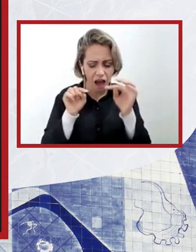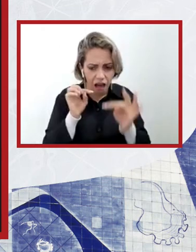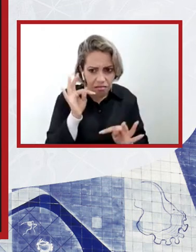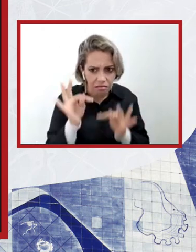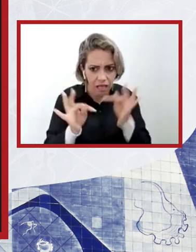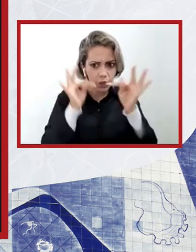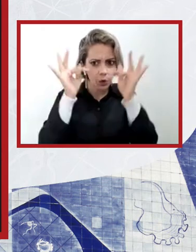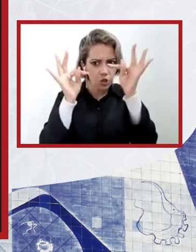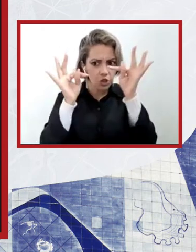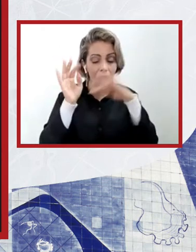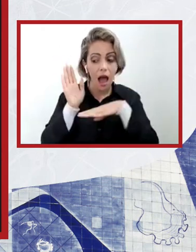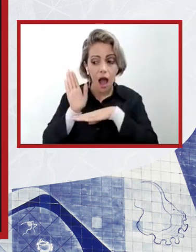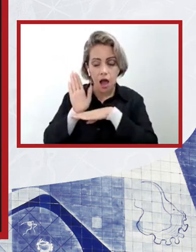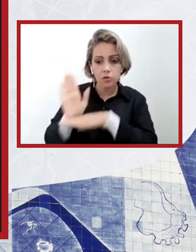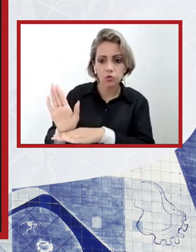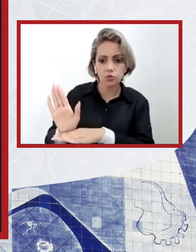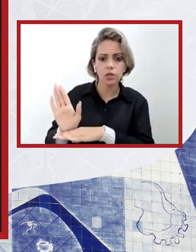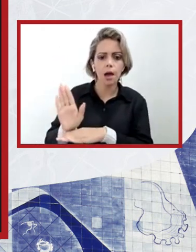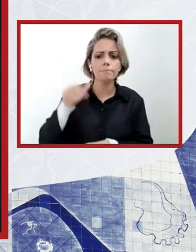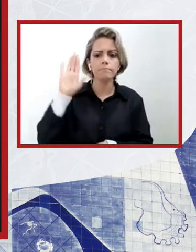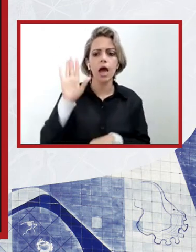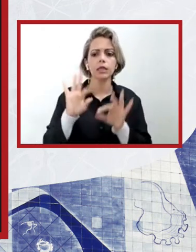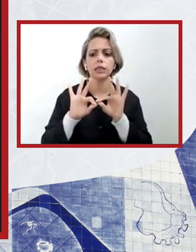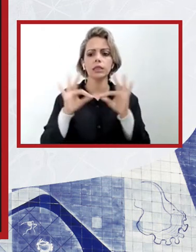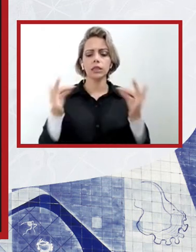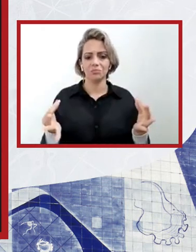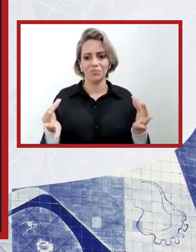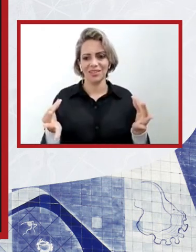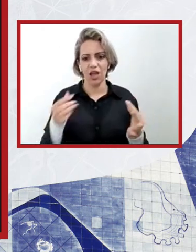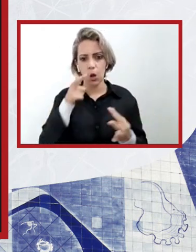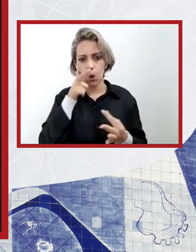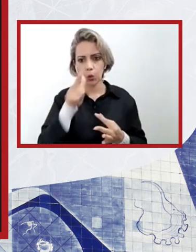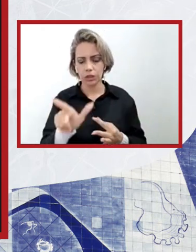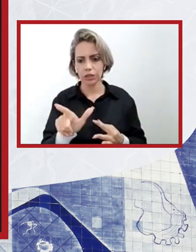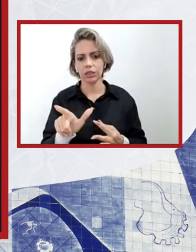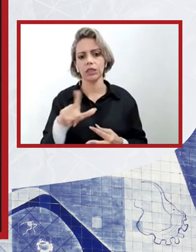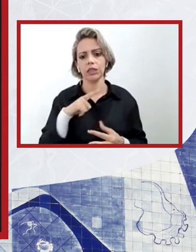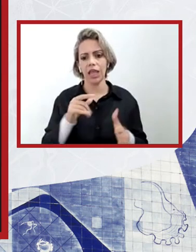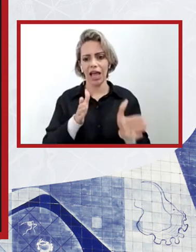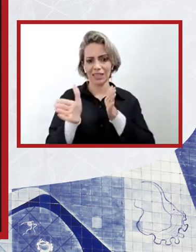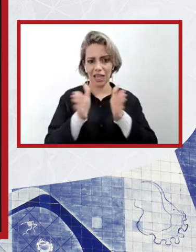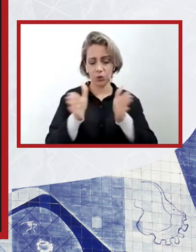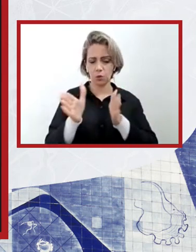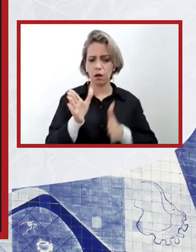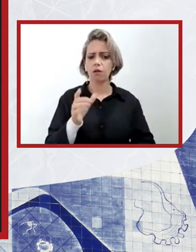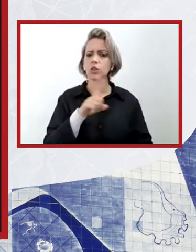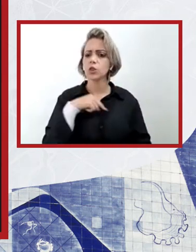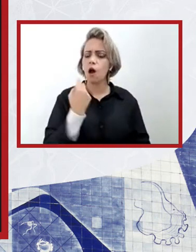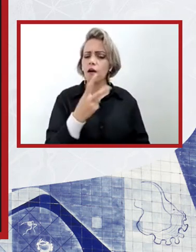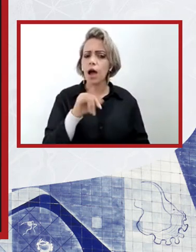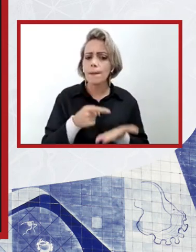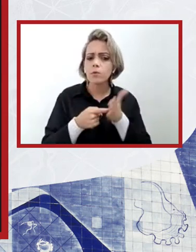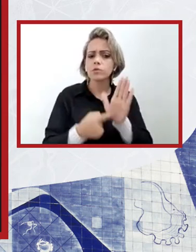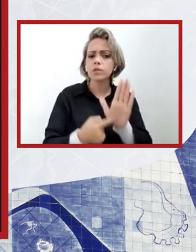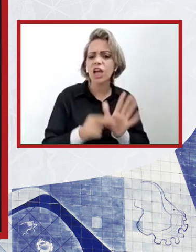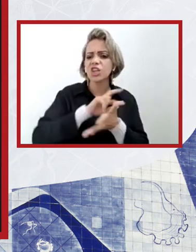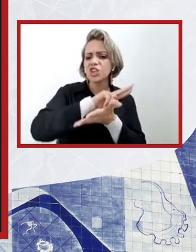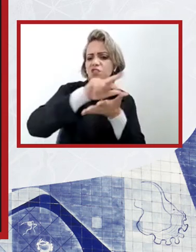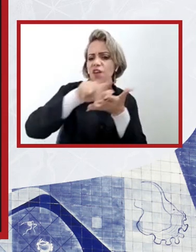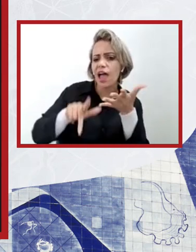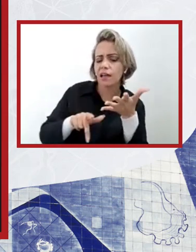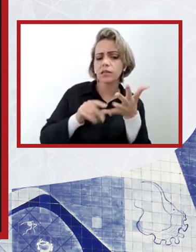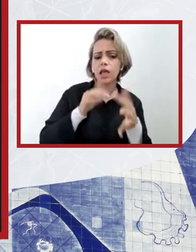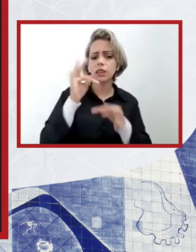se torne mais simples. E a gente vai falar sobre diversas tecnologias que a gente vem utilizando na UFRJ já há bastante